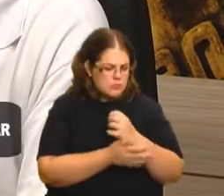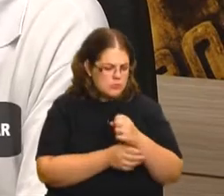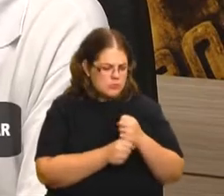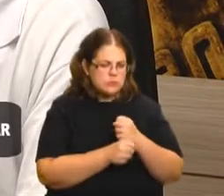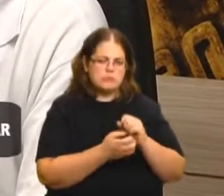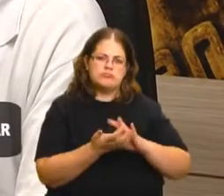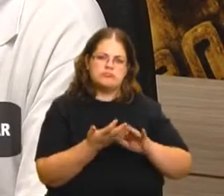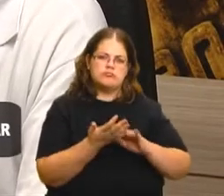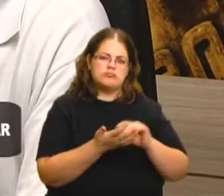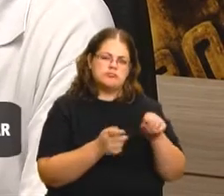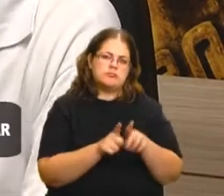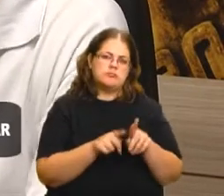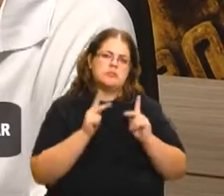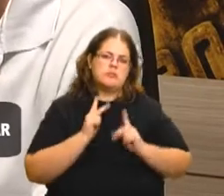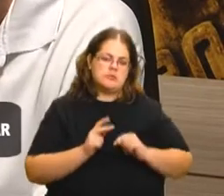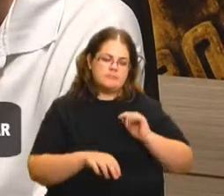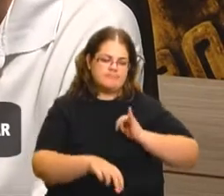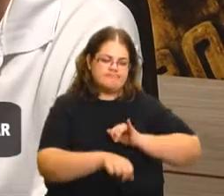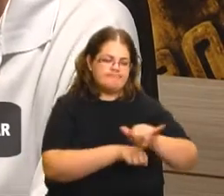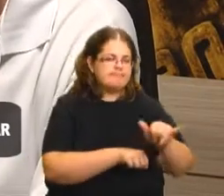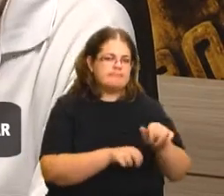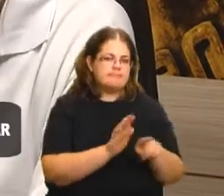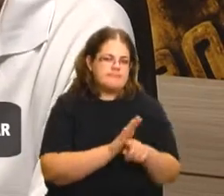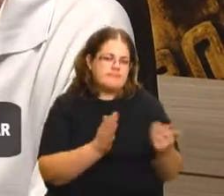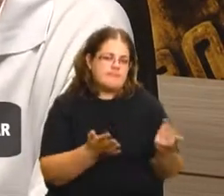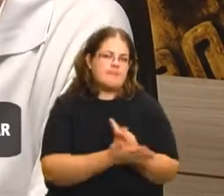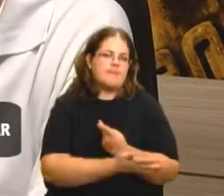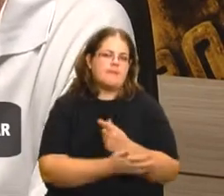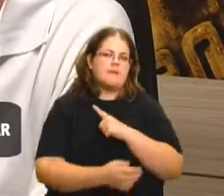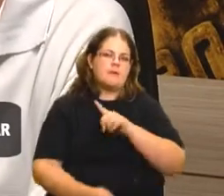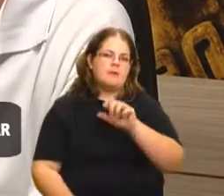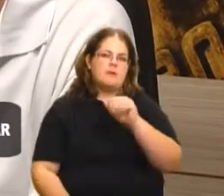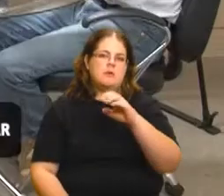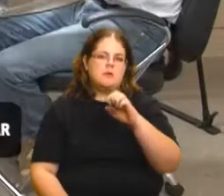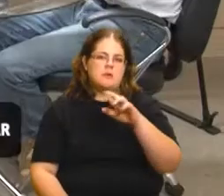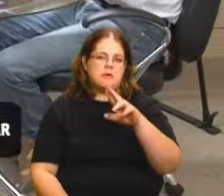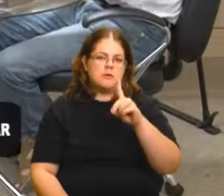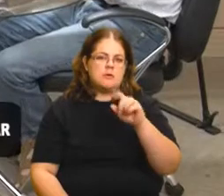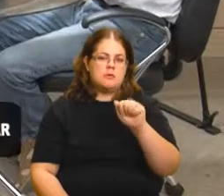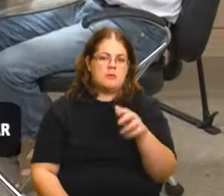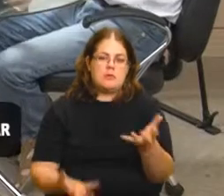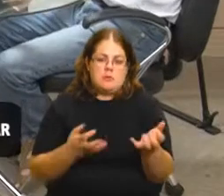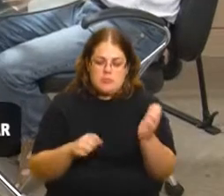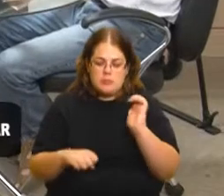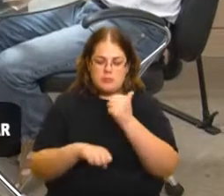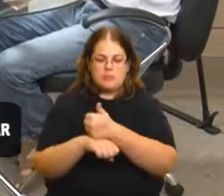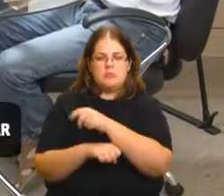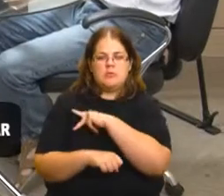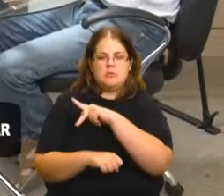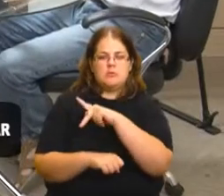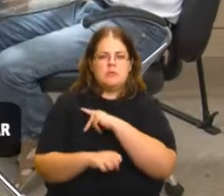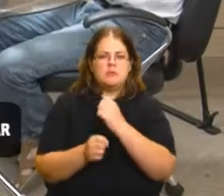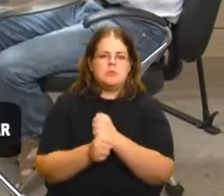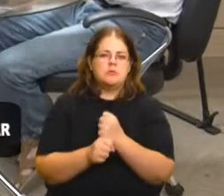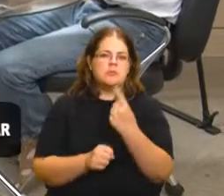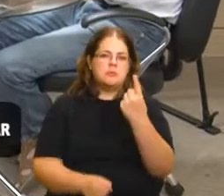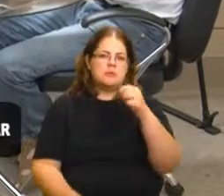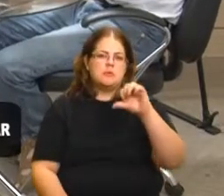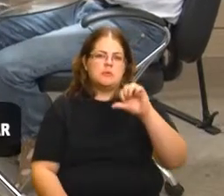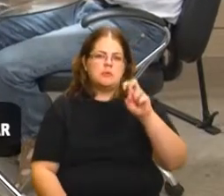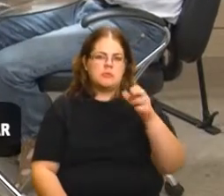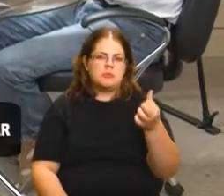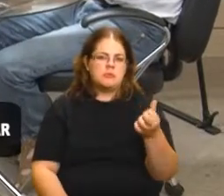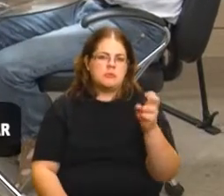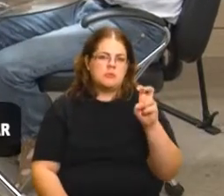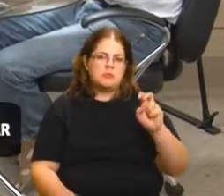terrivelmente equivocado do ponto de vista dos seus interesses pessoais. Lacerda queria, porque queria ser presidente da República. Em 65 ele era candidato. Em 65